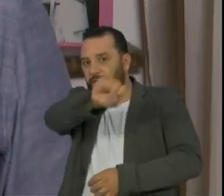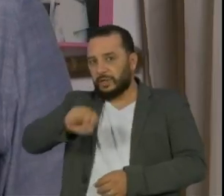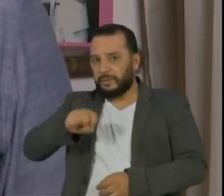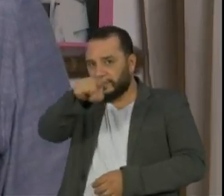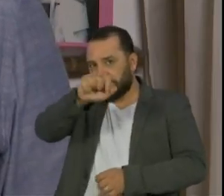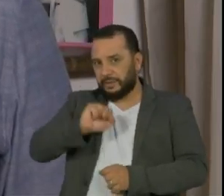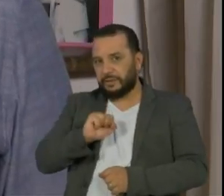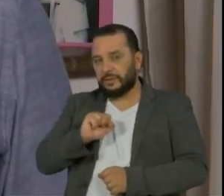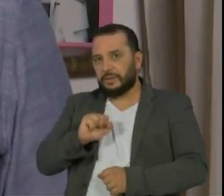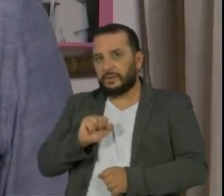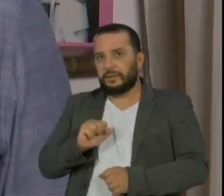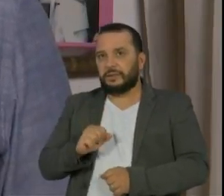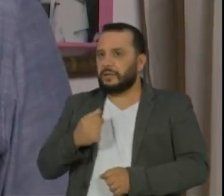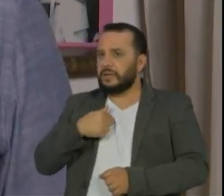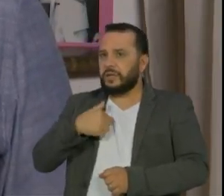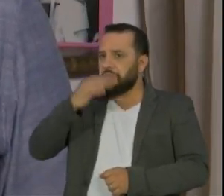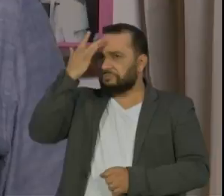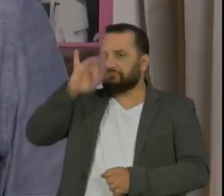Olha, eu